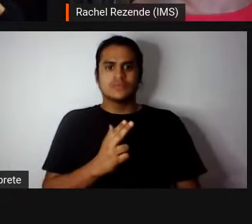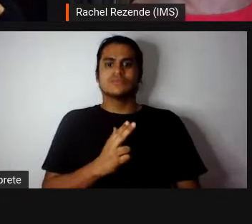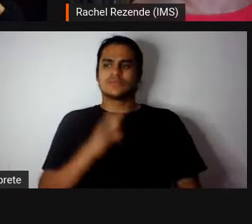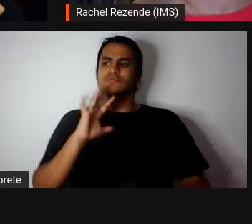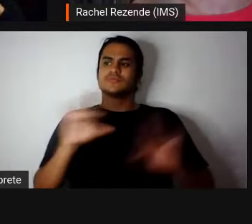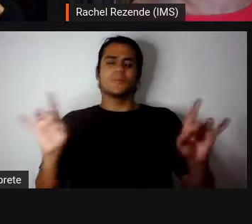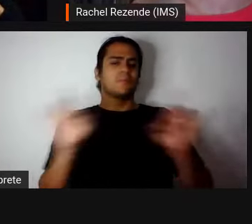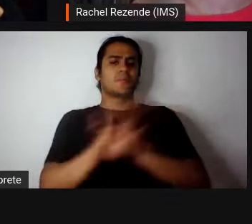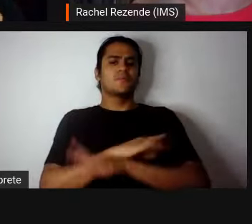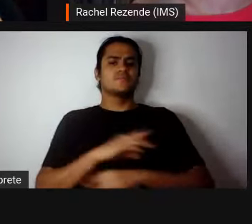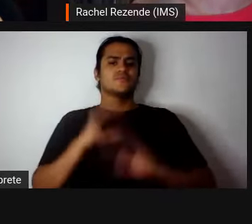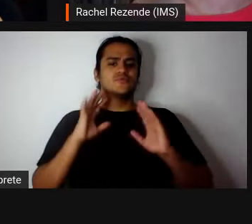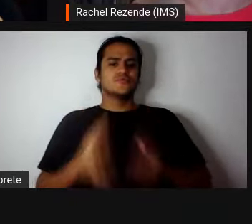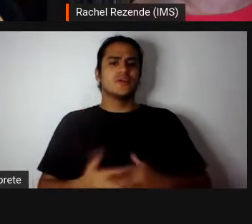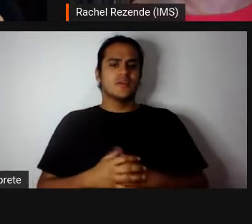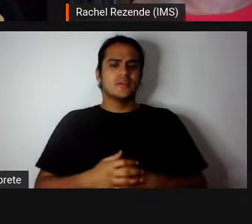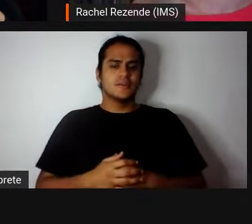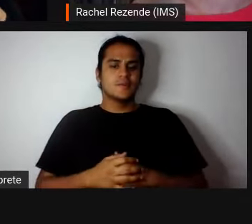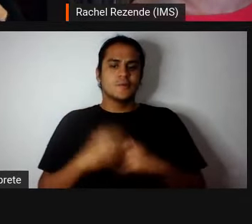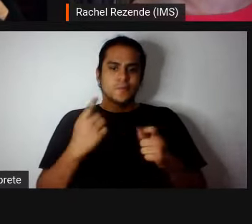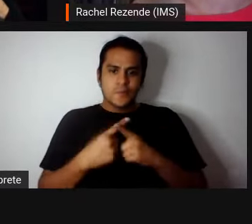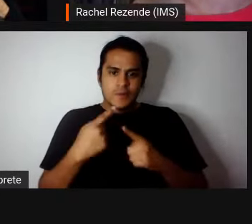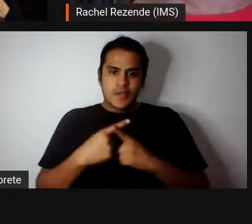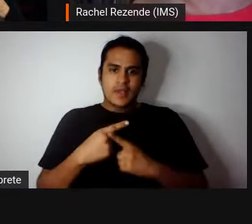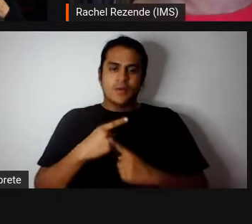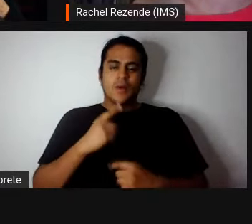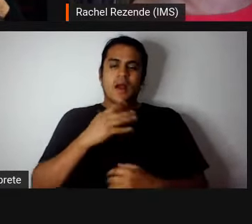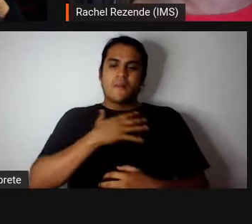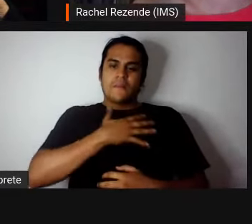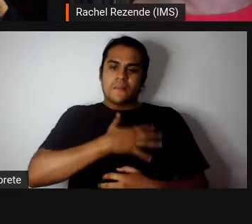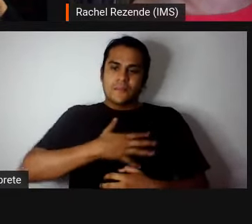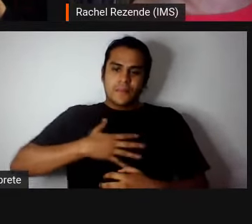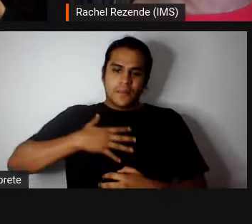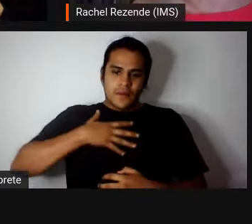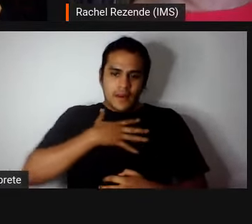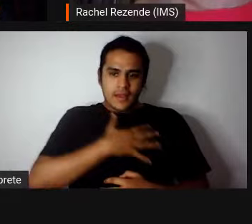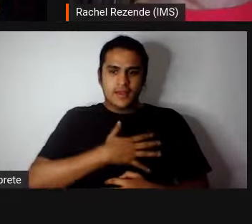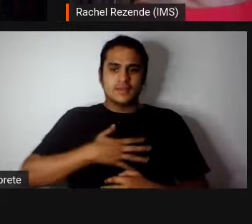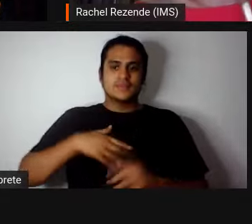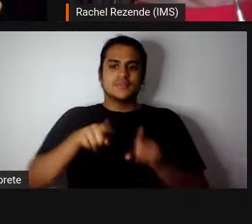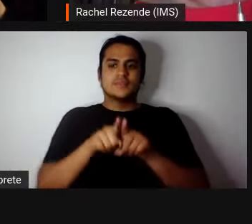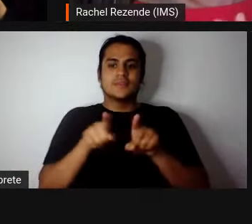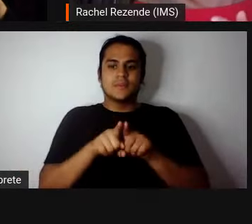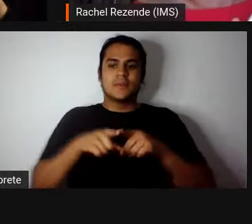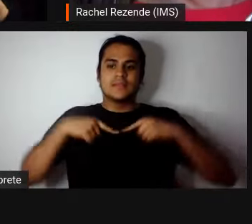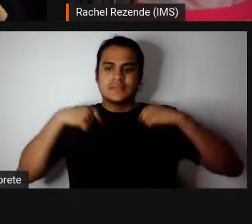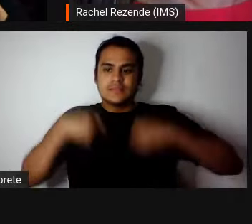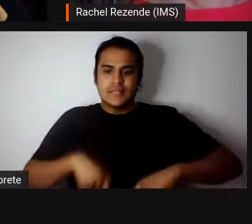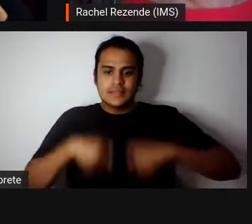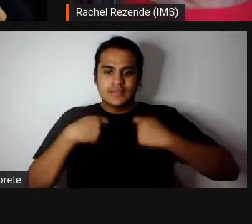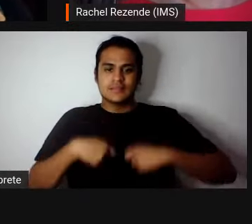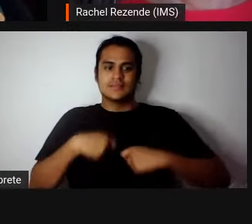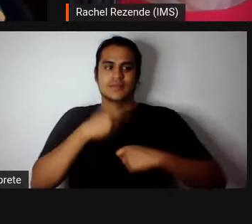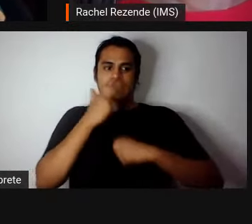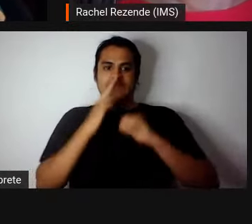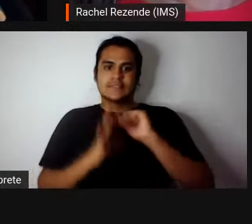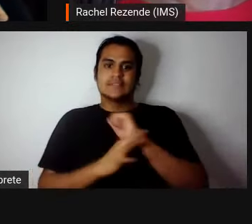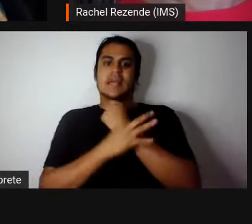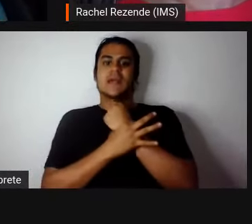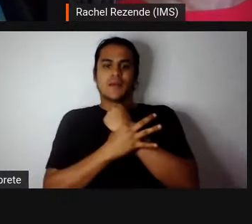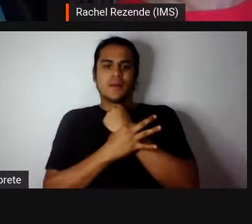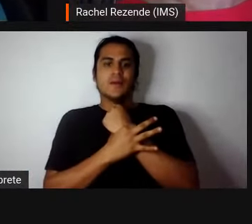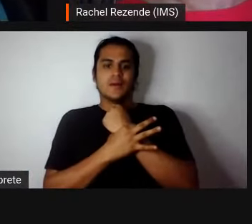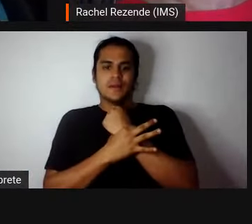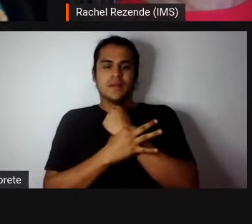depois, porque então, o apreço que eu, e a necessidade e a segurança que eu sei, que hoje